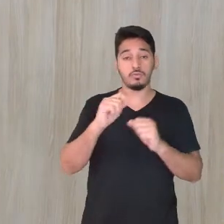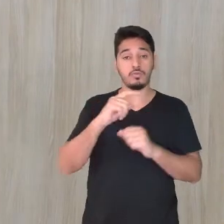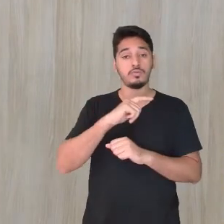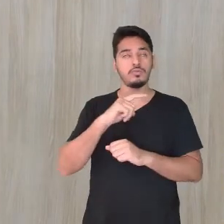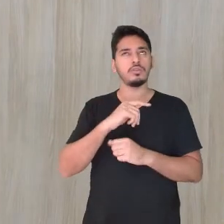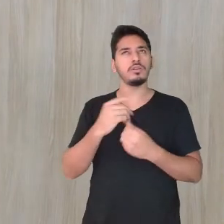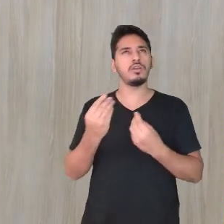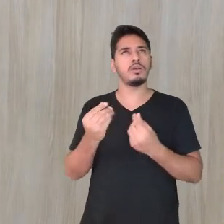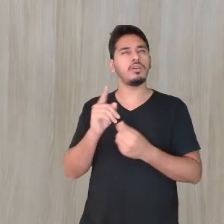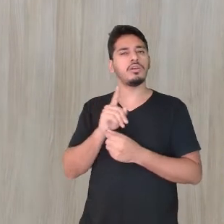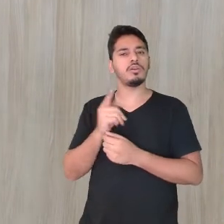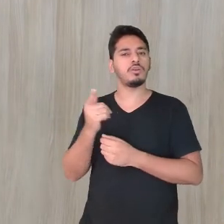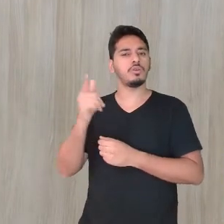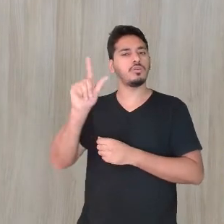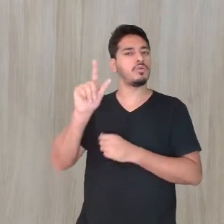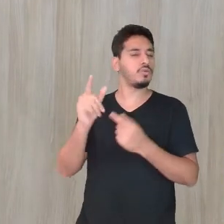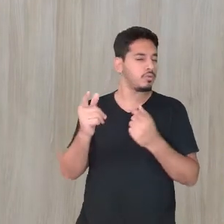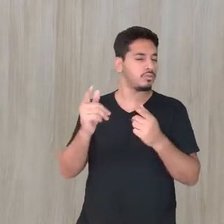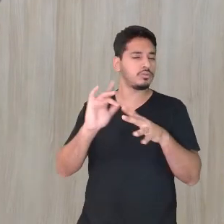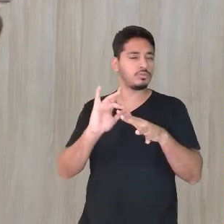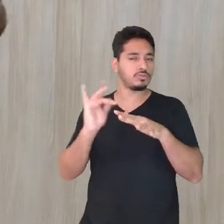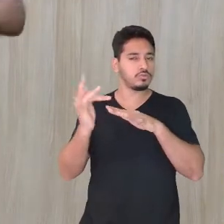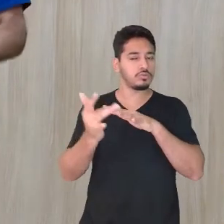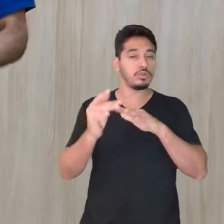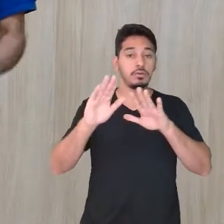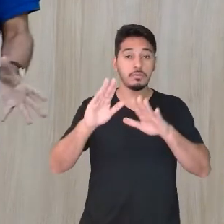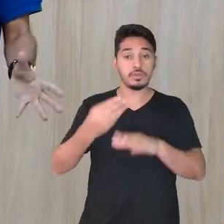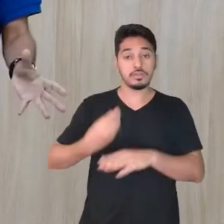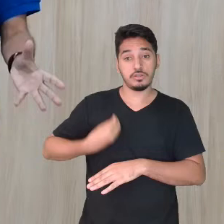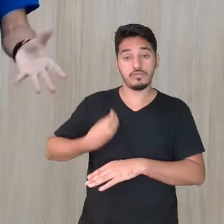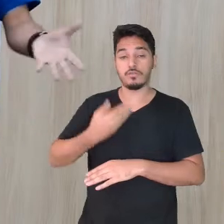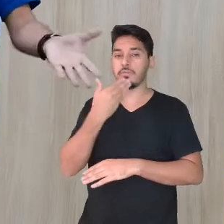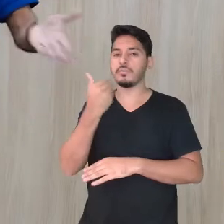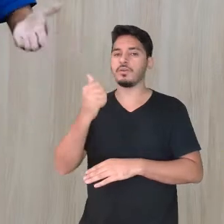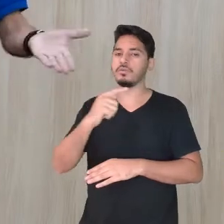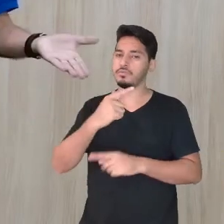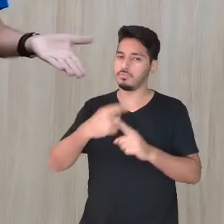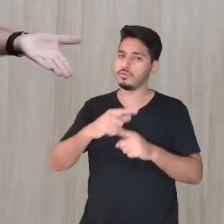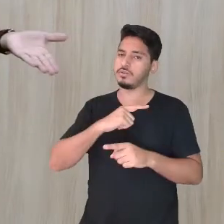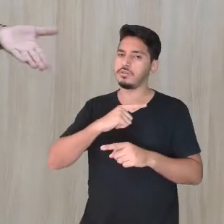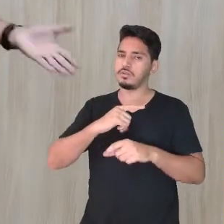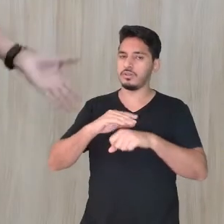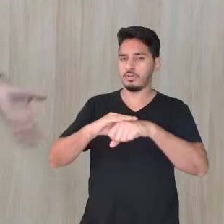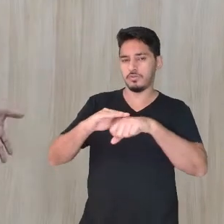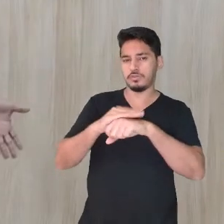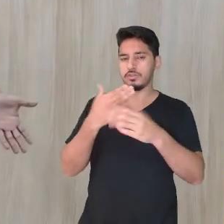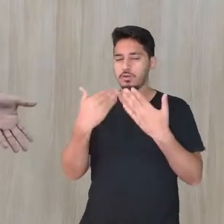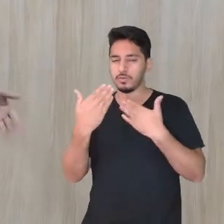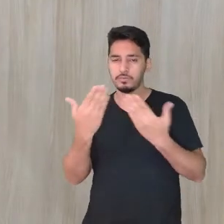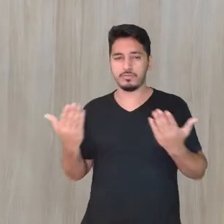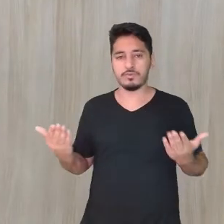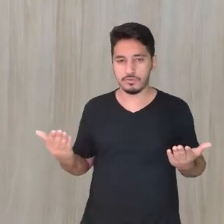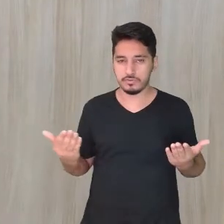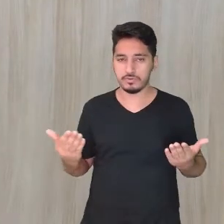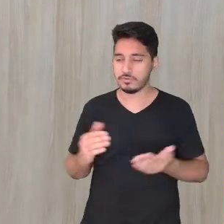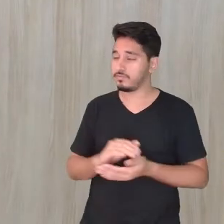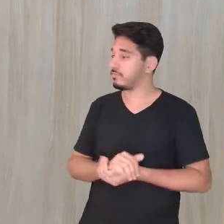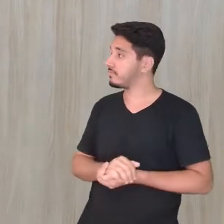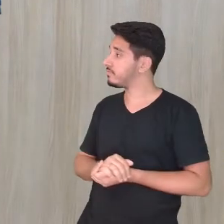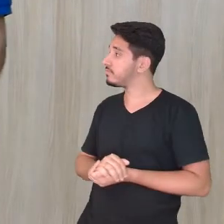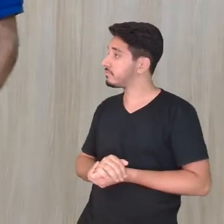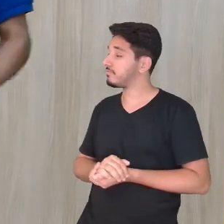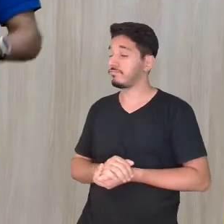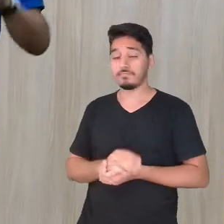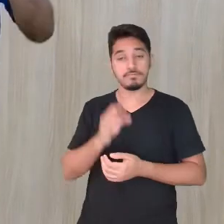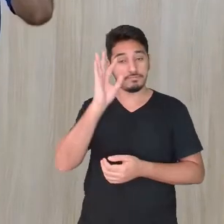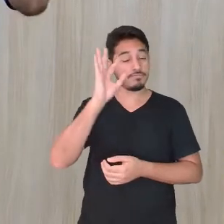ter em outros veículos de comunicação, mas só que ao vivo é melhor, porque tem um chat para conversar com o Ricardinho e com o Nádia aqui, né? Não é isso, Nádia? Com